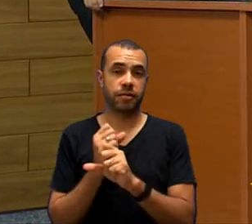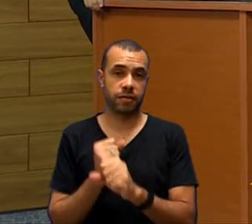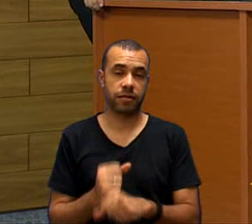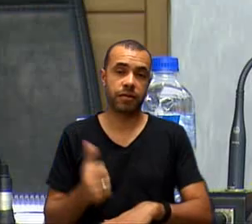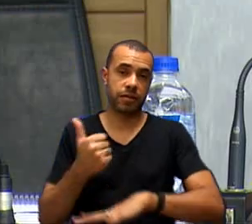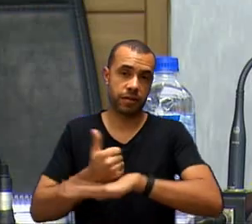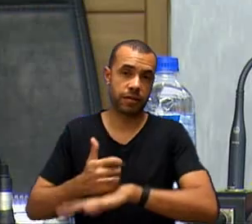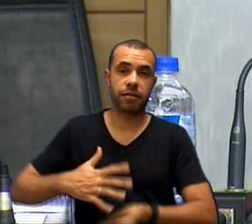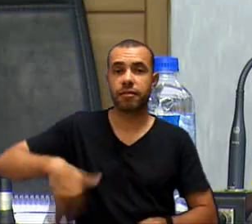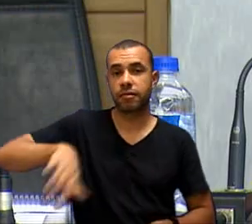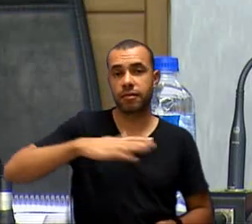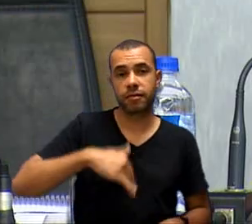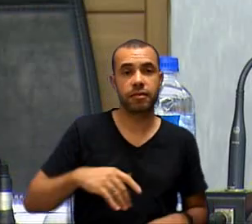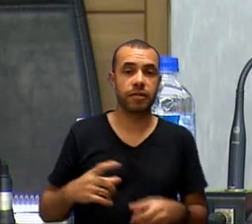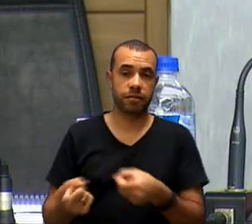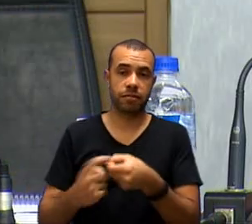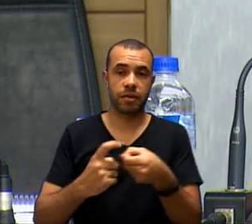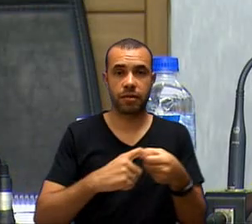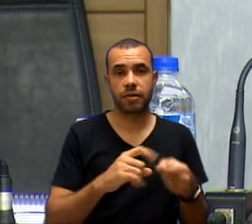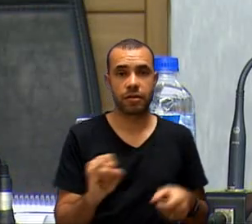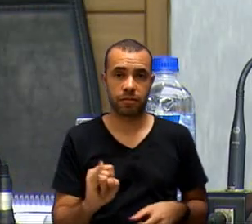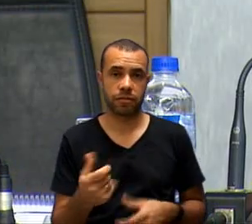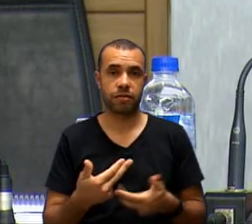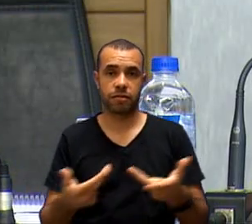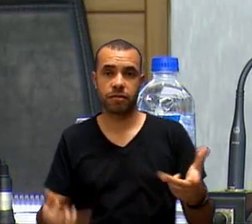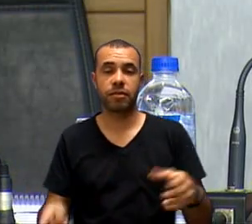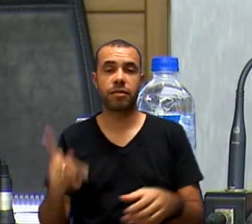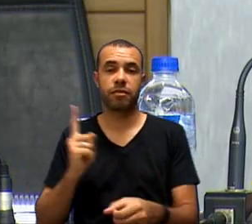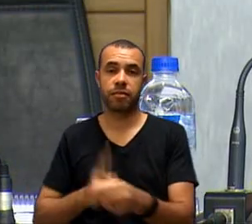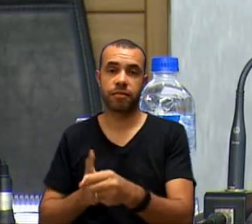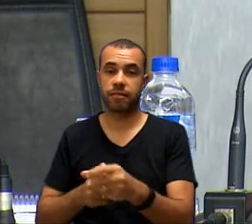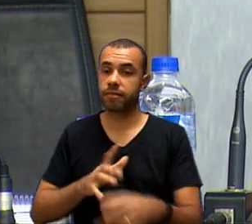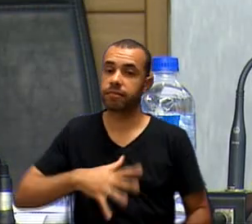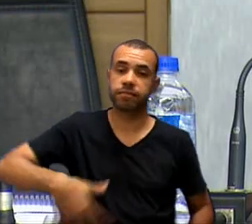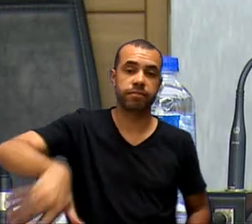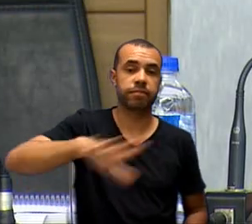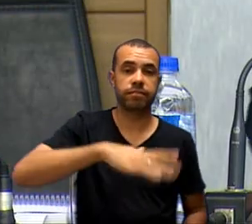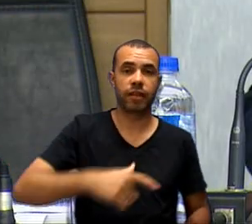de Relações Institucionais e Metropolitanas.